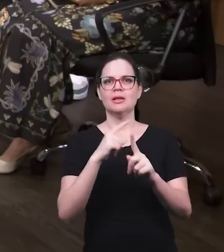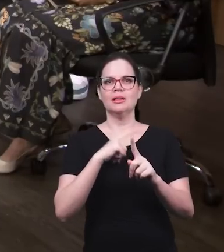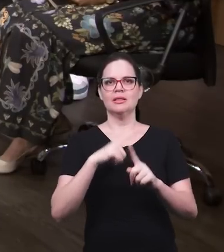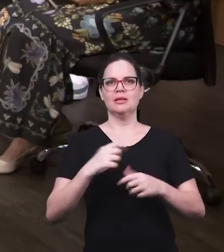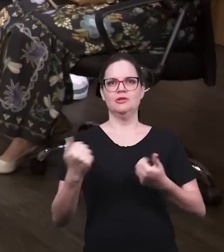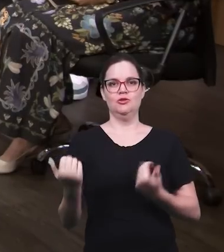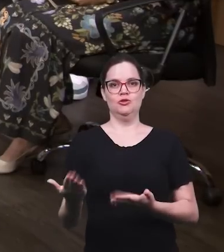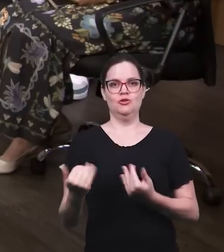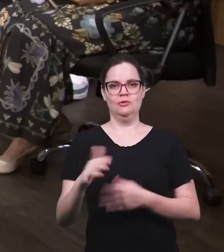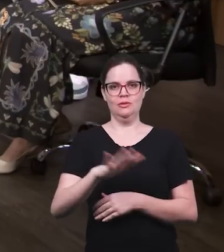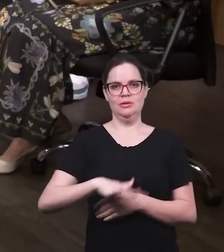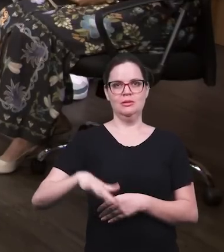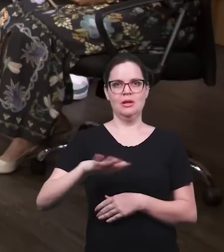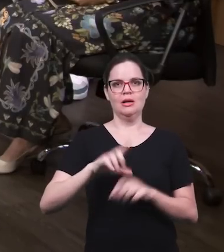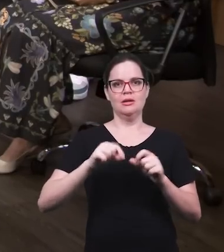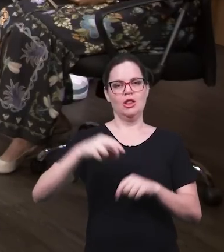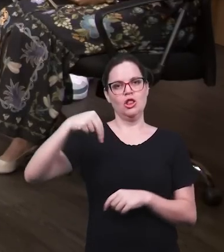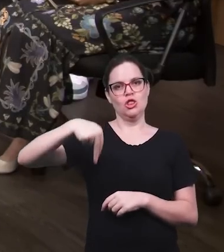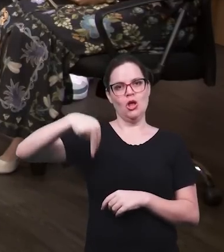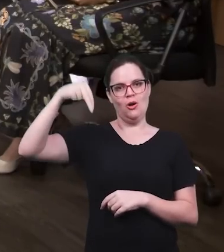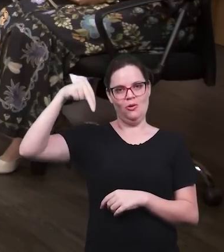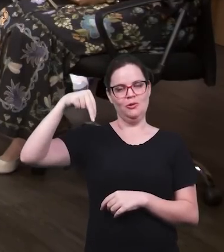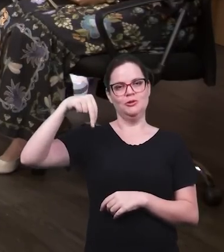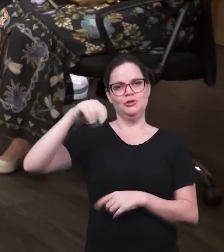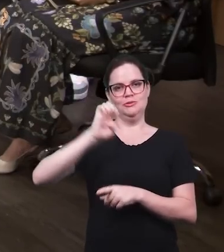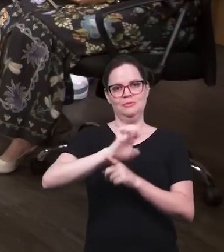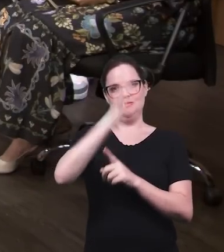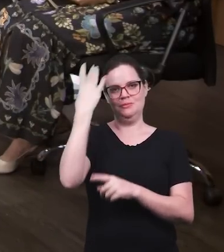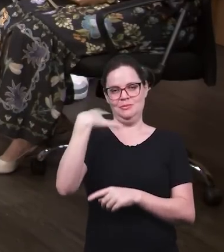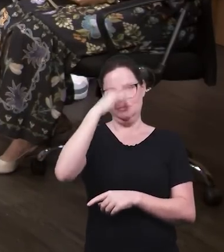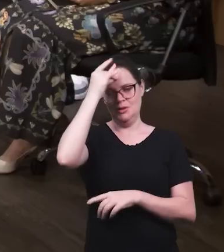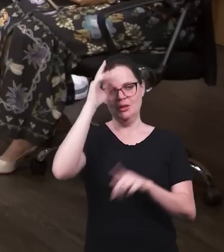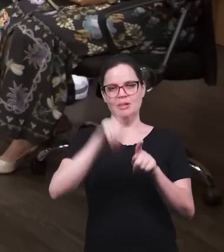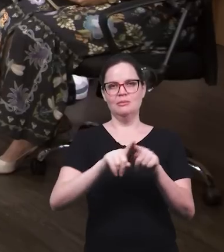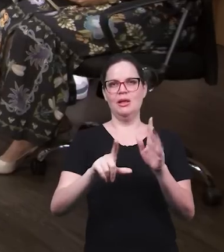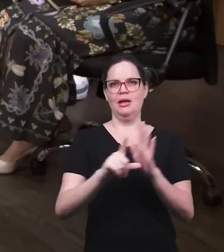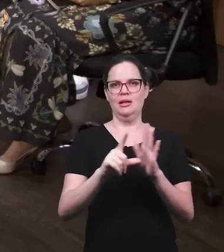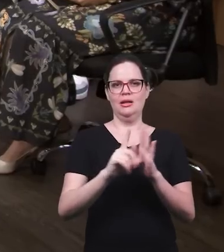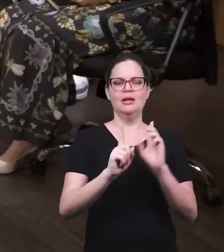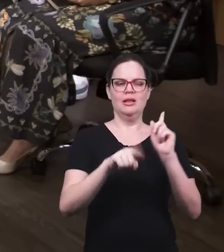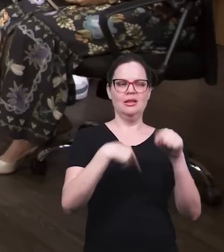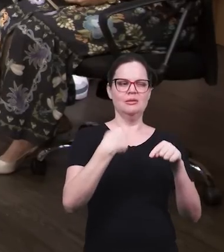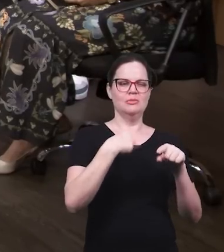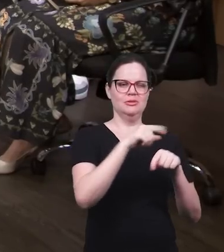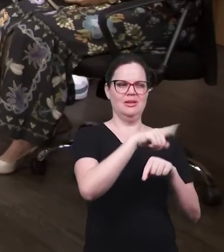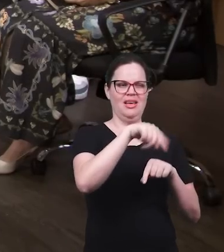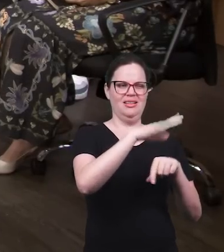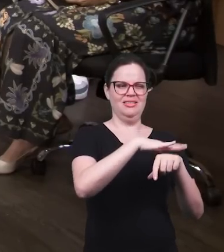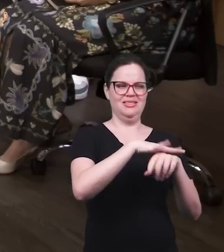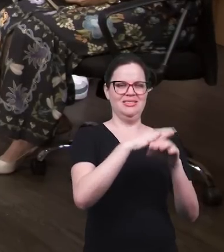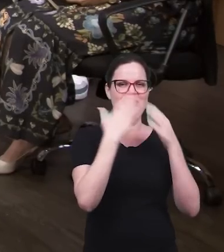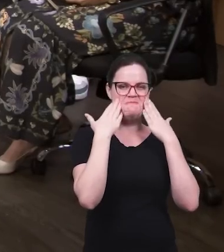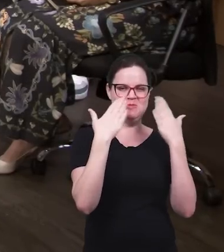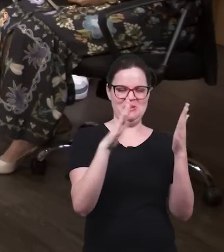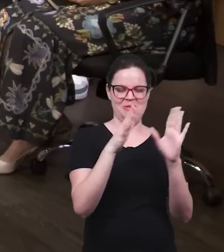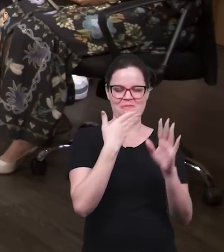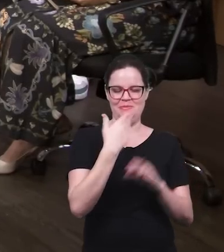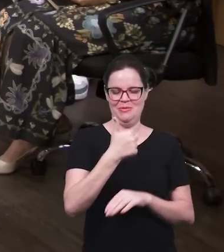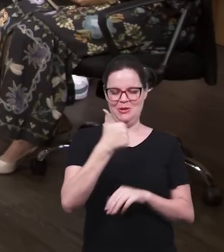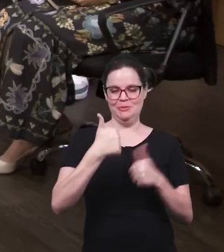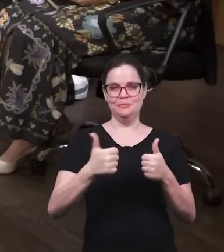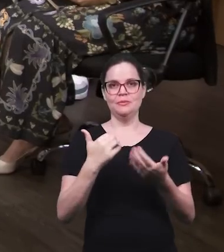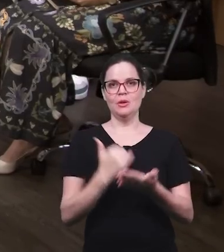está tendo jovens da região de Vila Valéria, que é no norte do Espírito Santo, Linhares. Depois eu vou deixar que eles se apresentem, acho Ótimo. melhor, né,